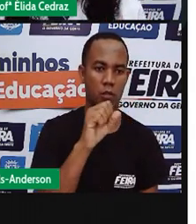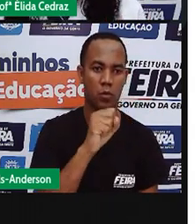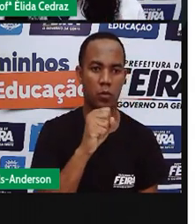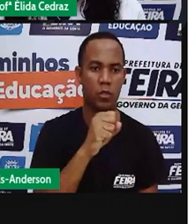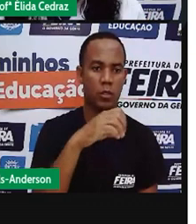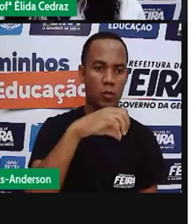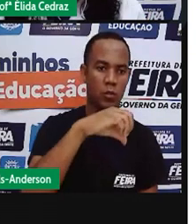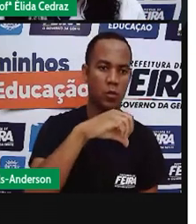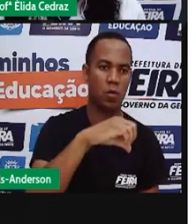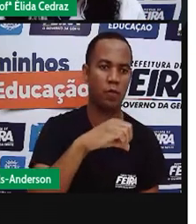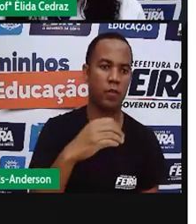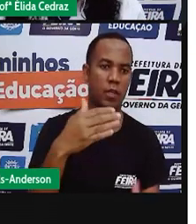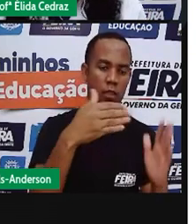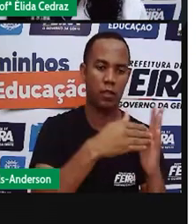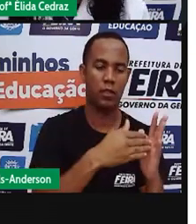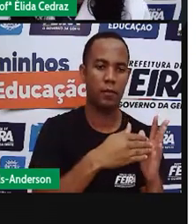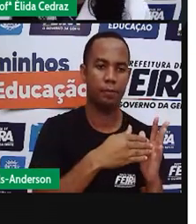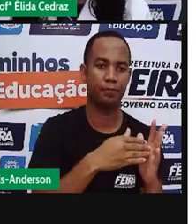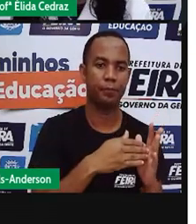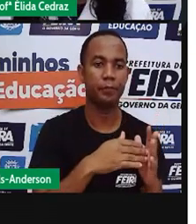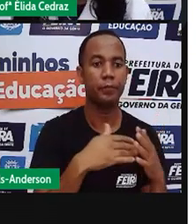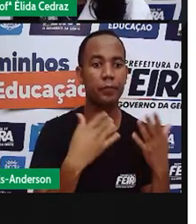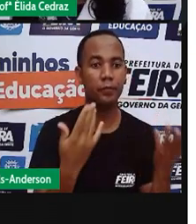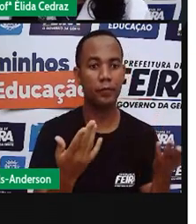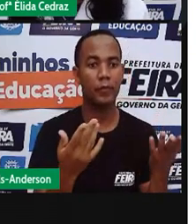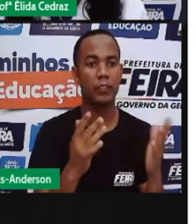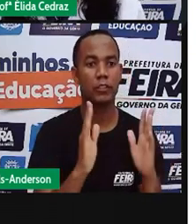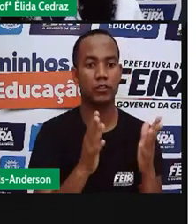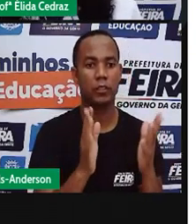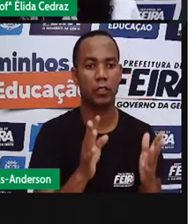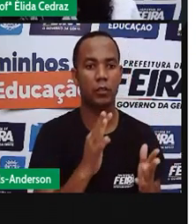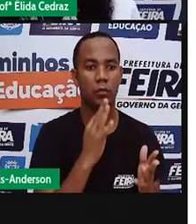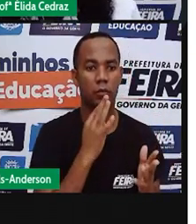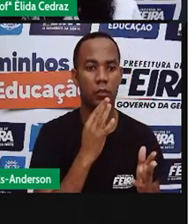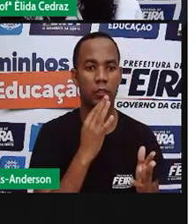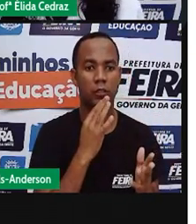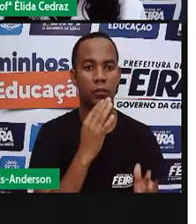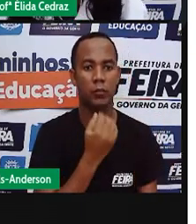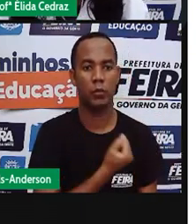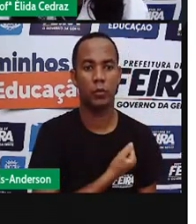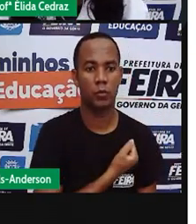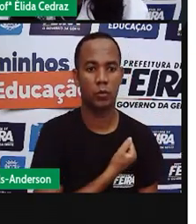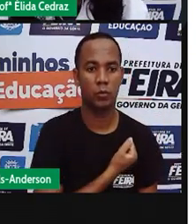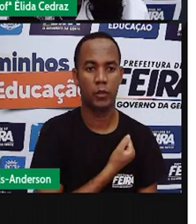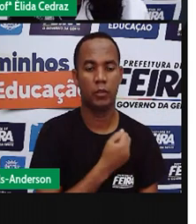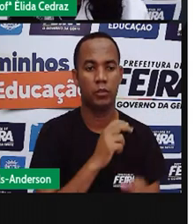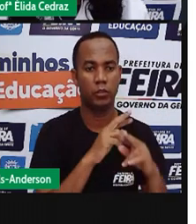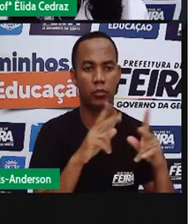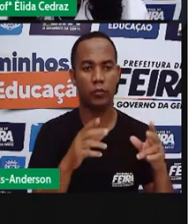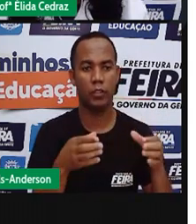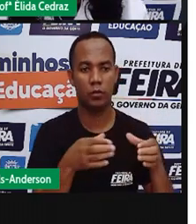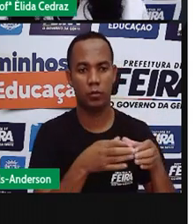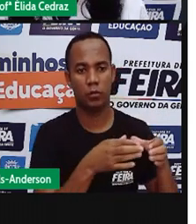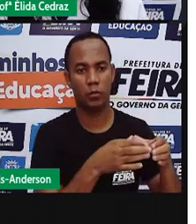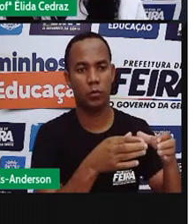até 9 são as unidades. Nós já conhecemos as dezenas, que são os grupos de